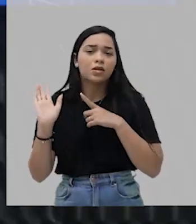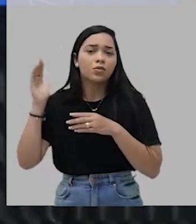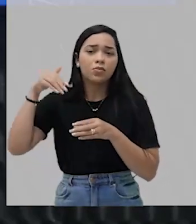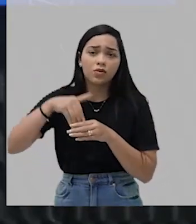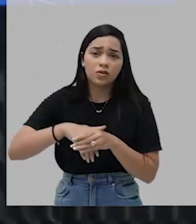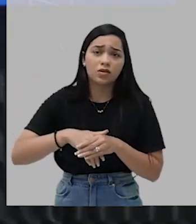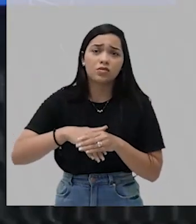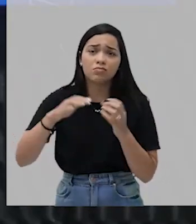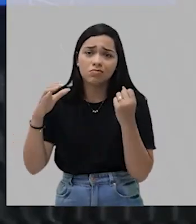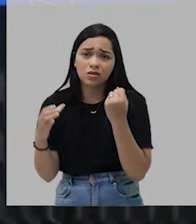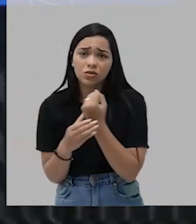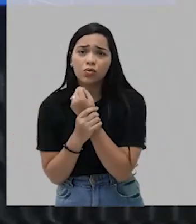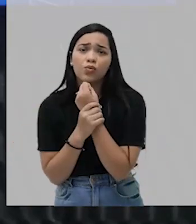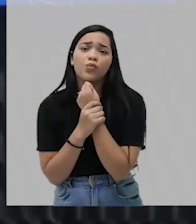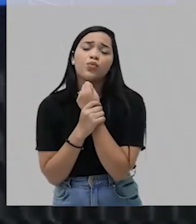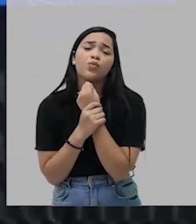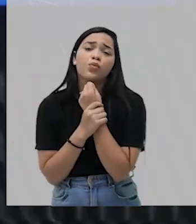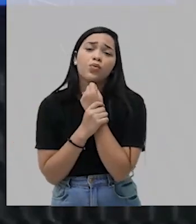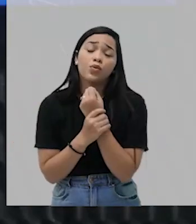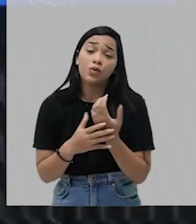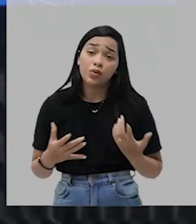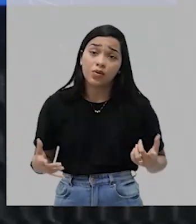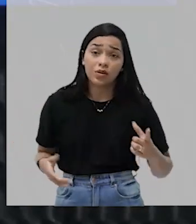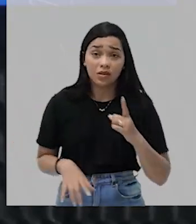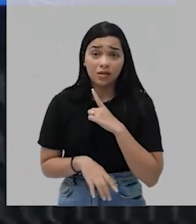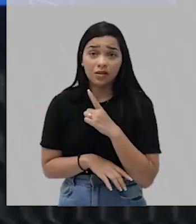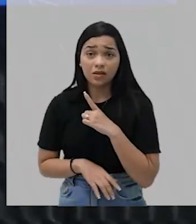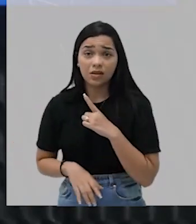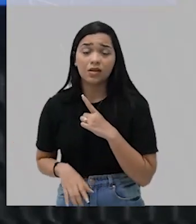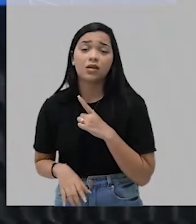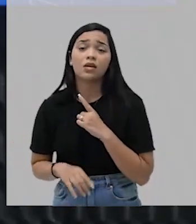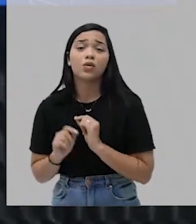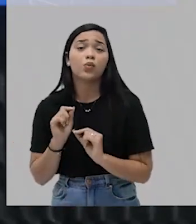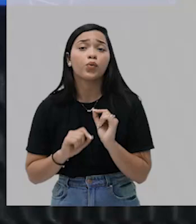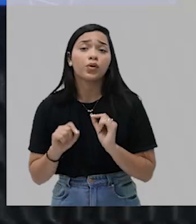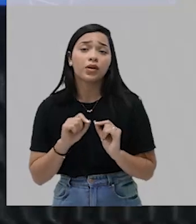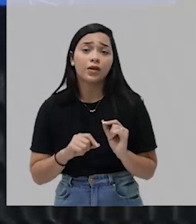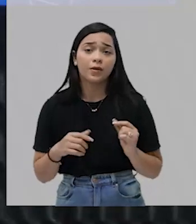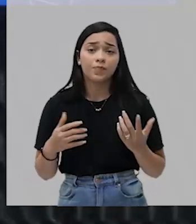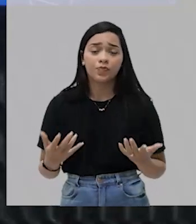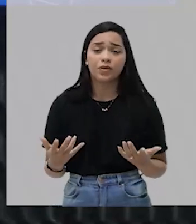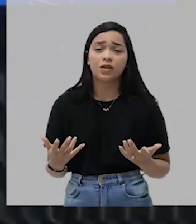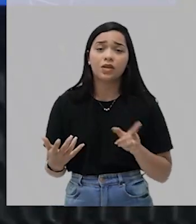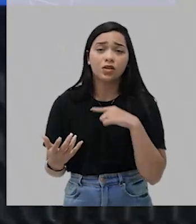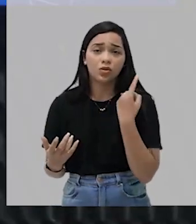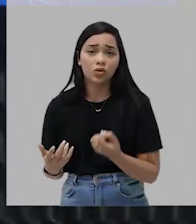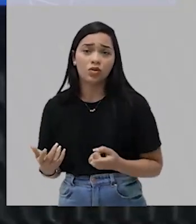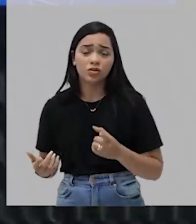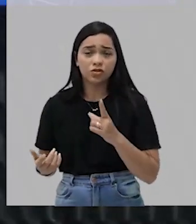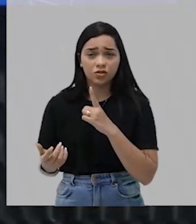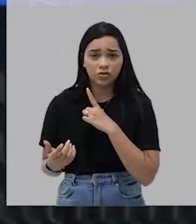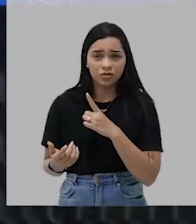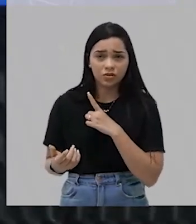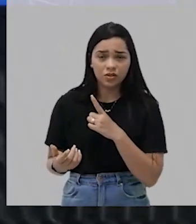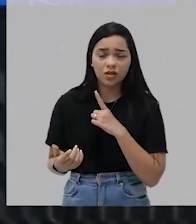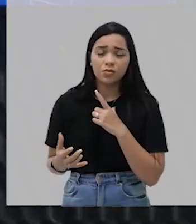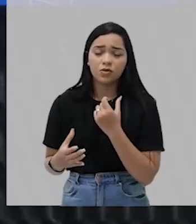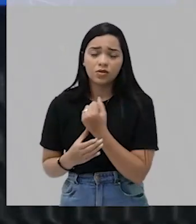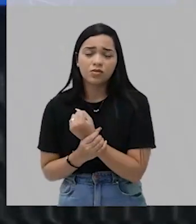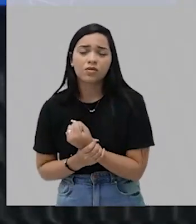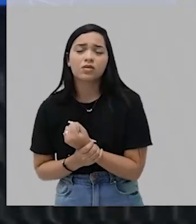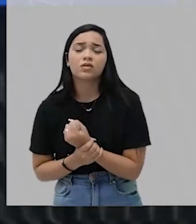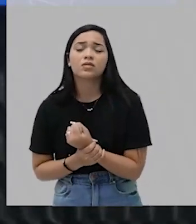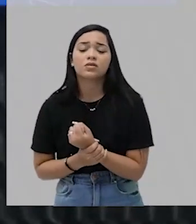eleitoral seguro, um processo eleitoral que simplesmente nós temos com